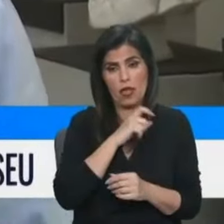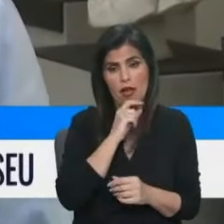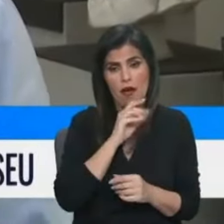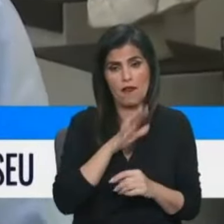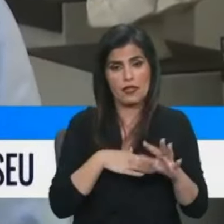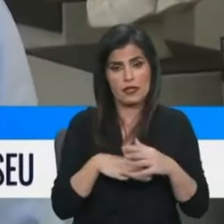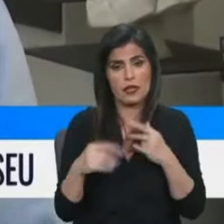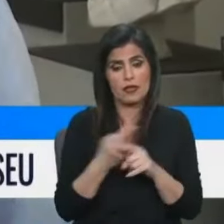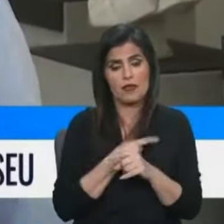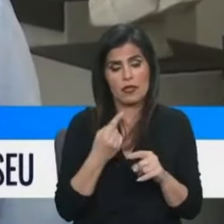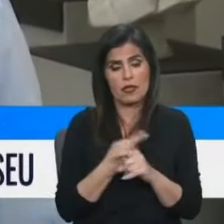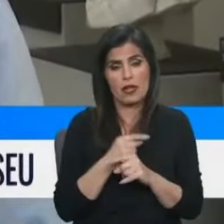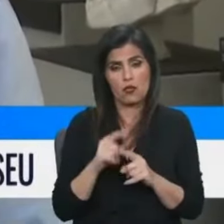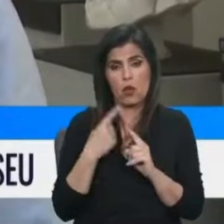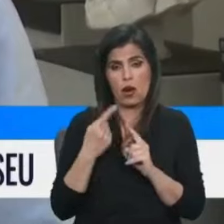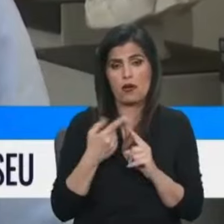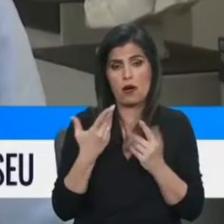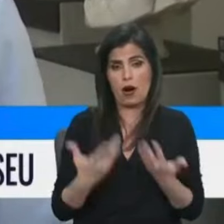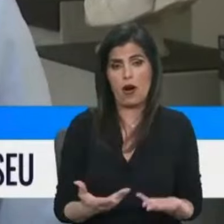conjunto de atividades ao longo deste ano,